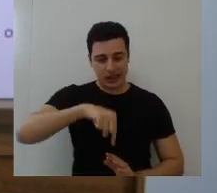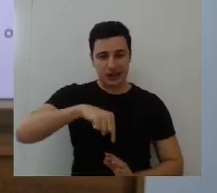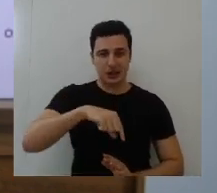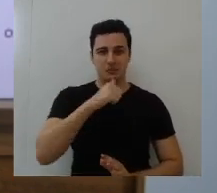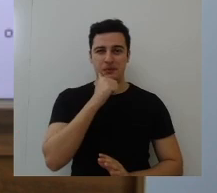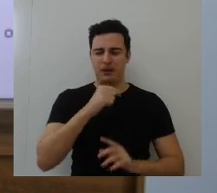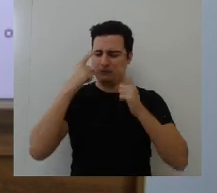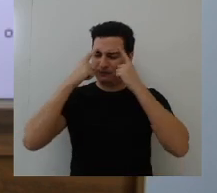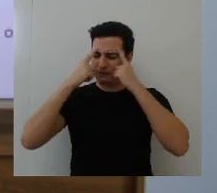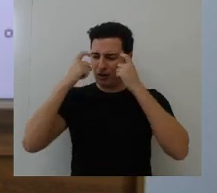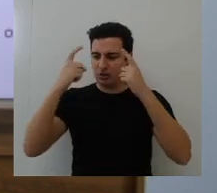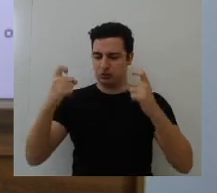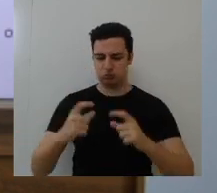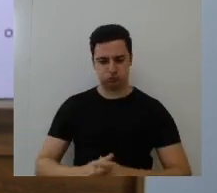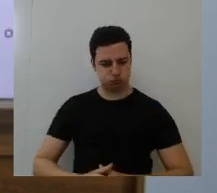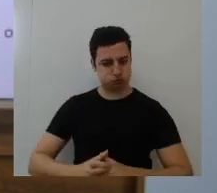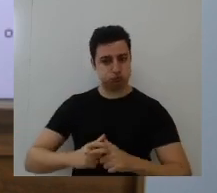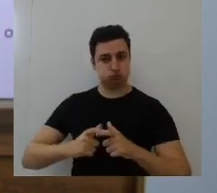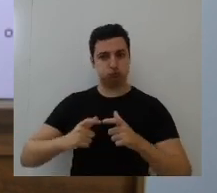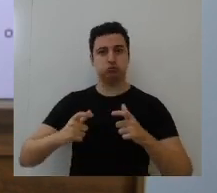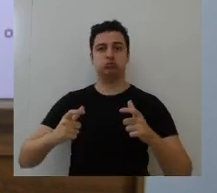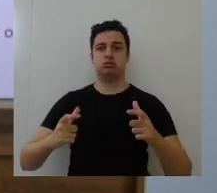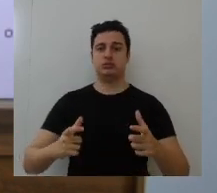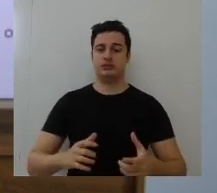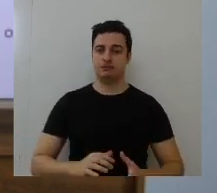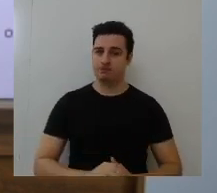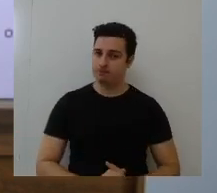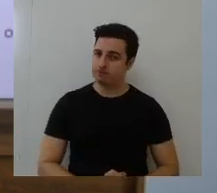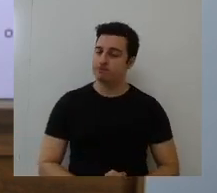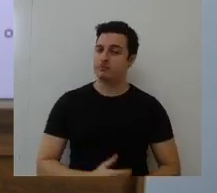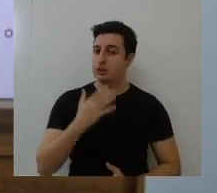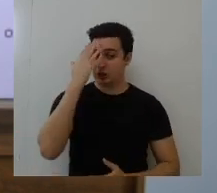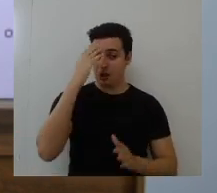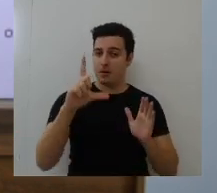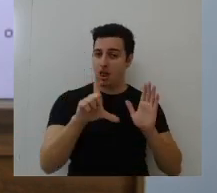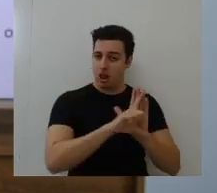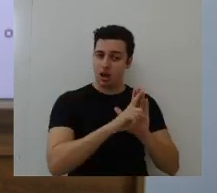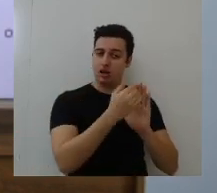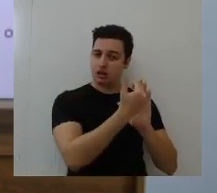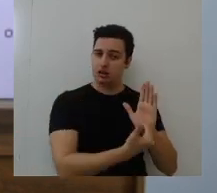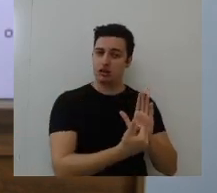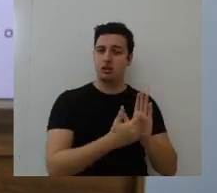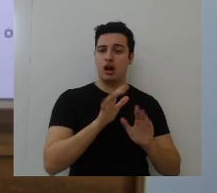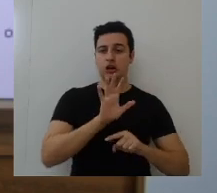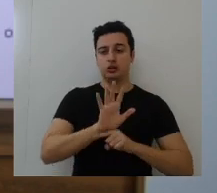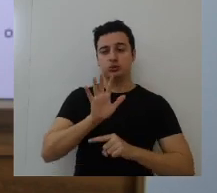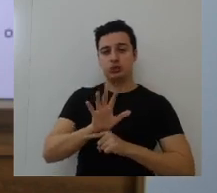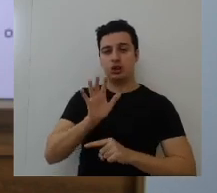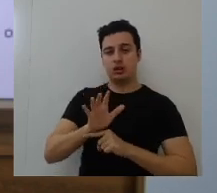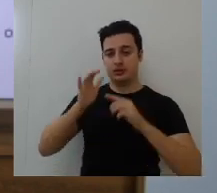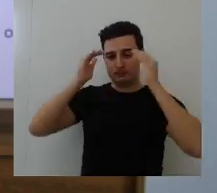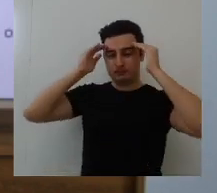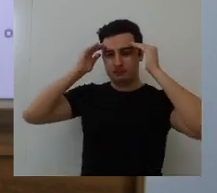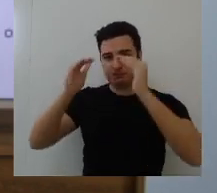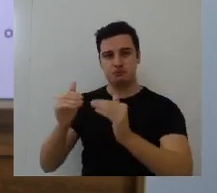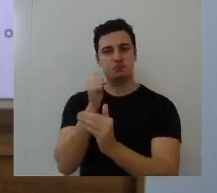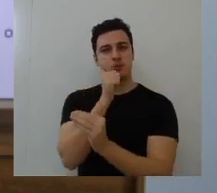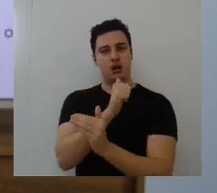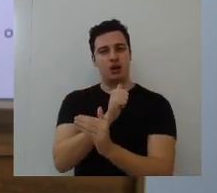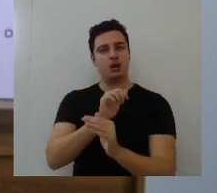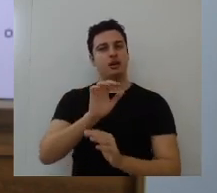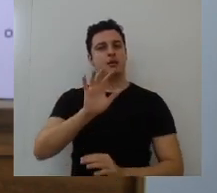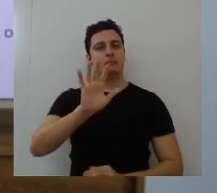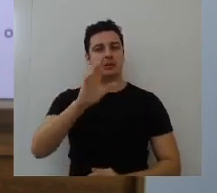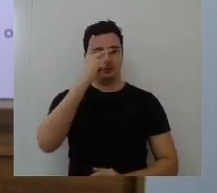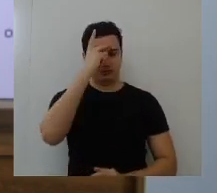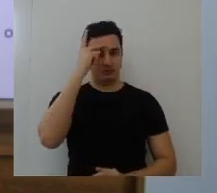tem aumentado, né? Mesmo com a Lei Maria da Penha, mesmo com outras leis que sejam voltadas